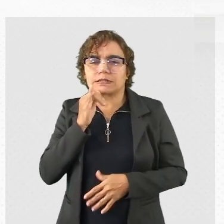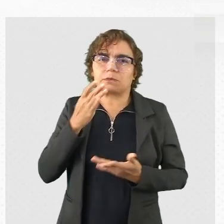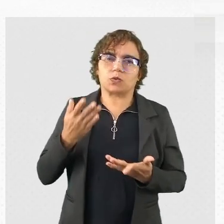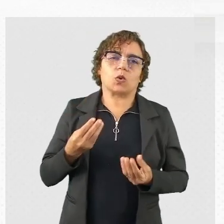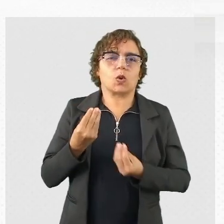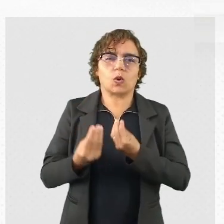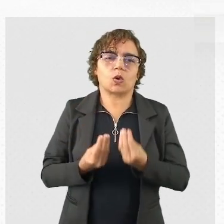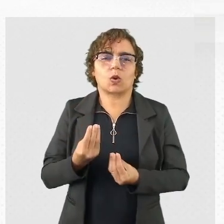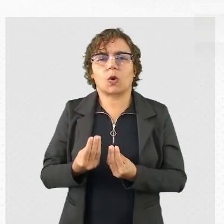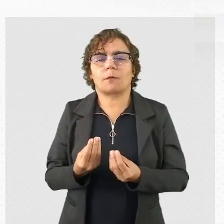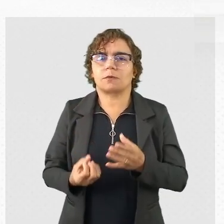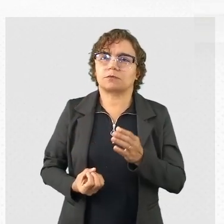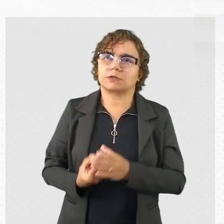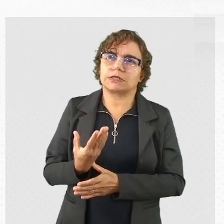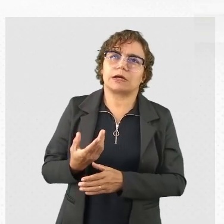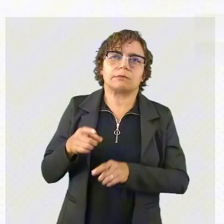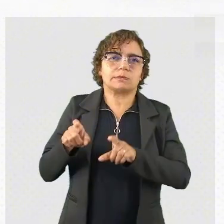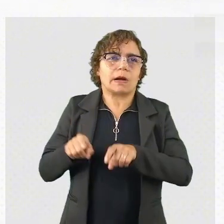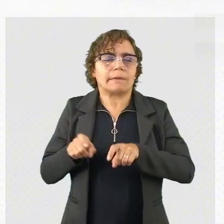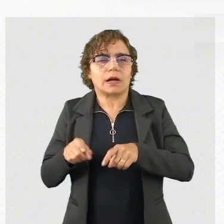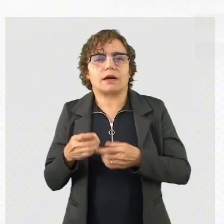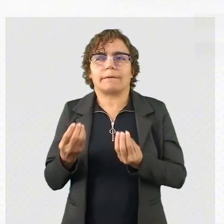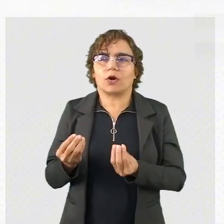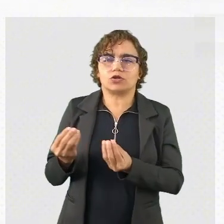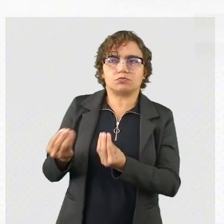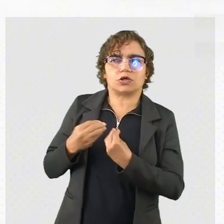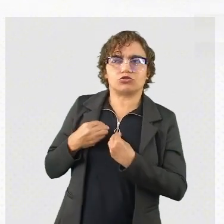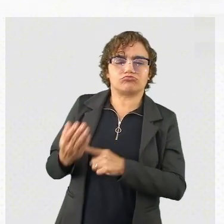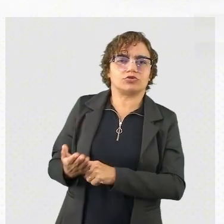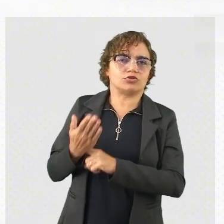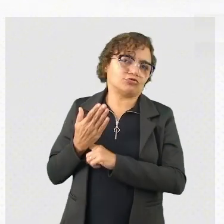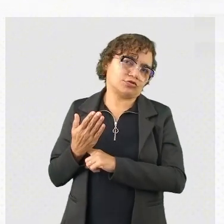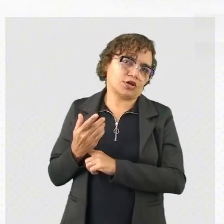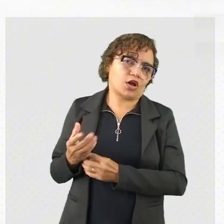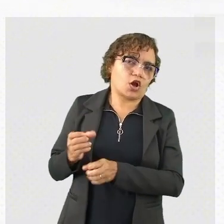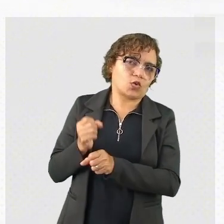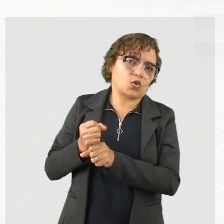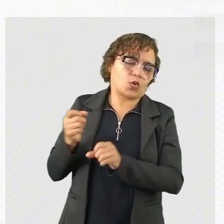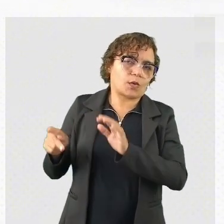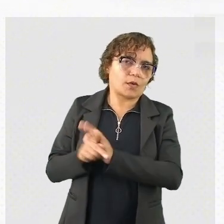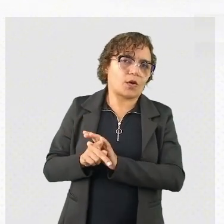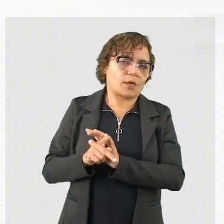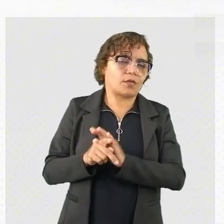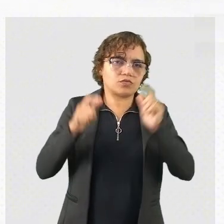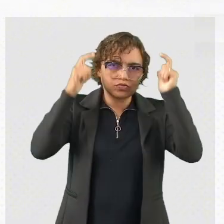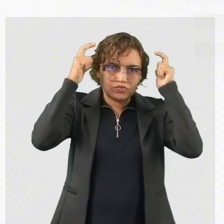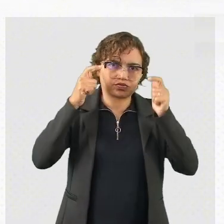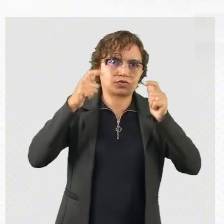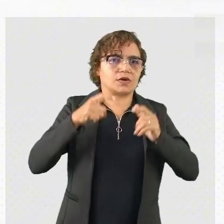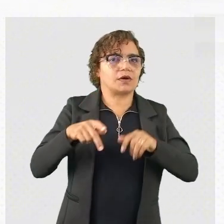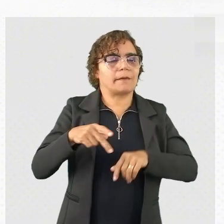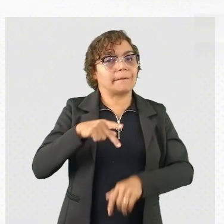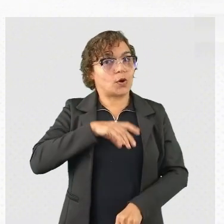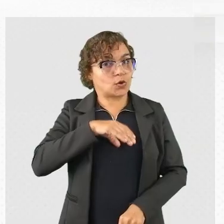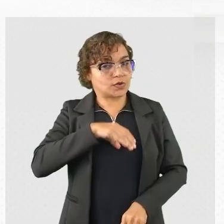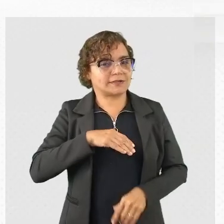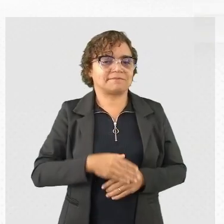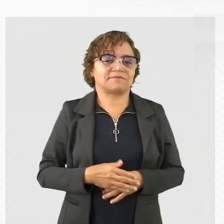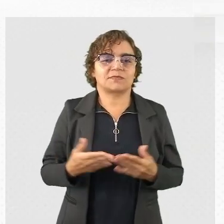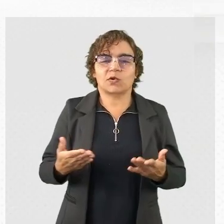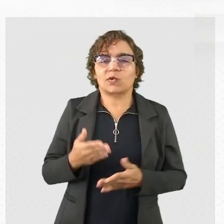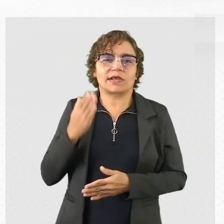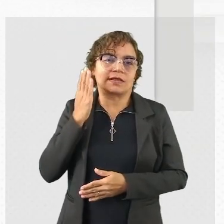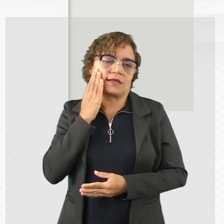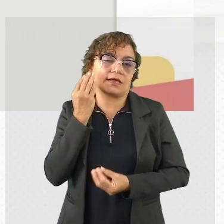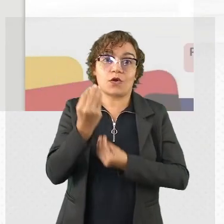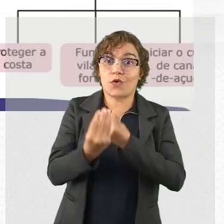incipiente, produzir algo economicamente que pudesse trazer alguma vantagem, algum lucro para a coroa portuguesa. E aí a gente vai entender como é